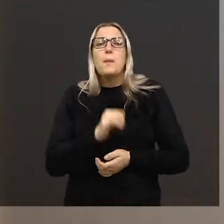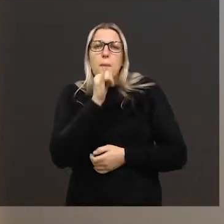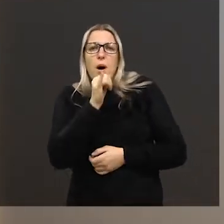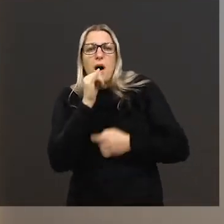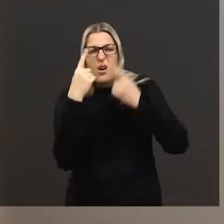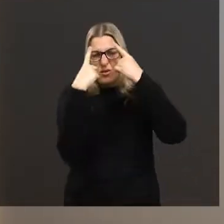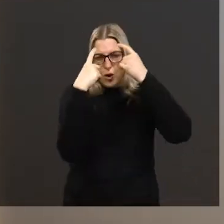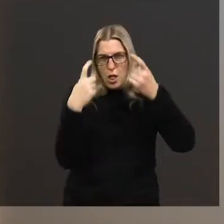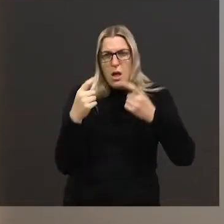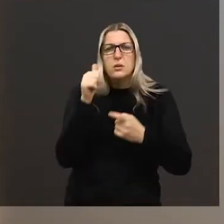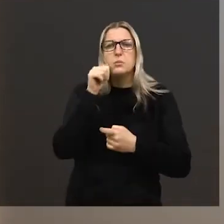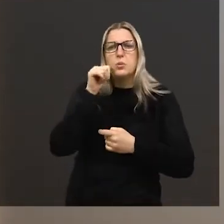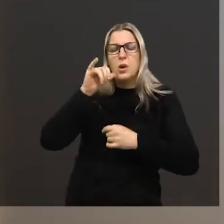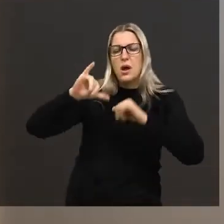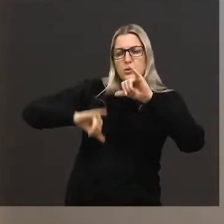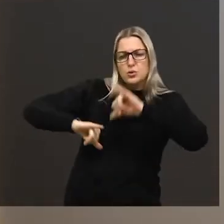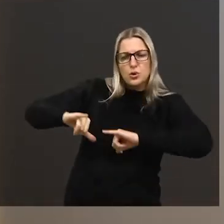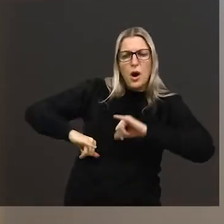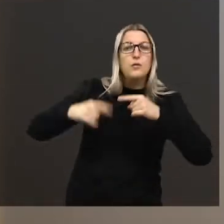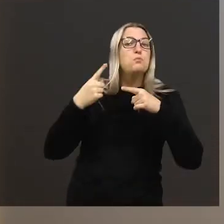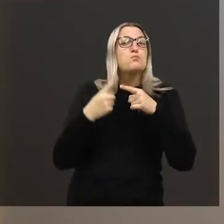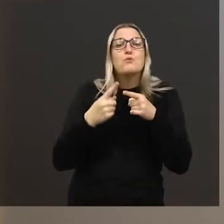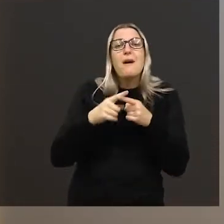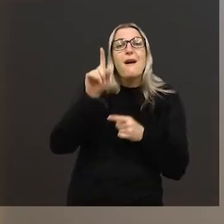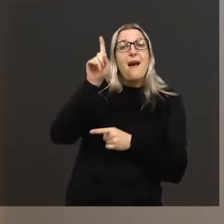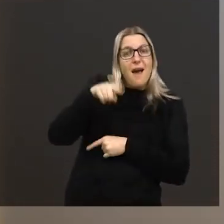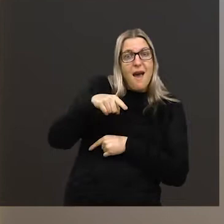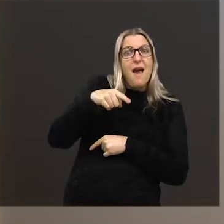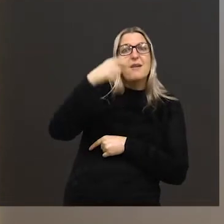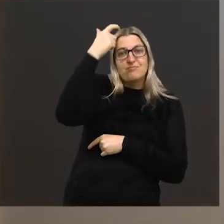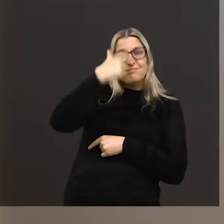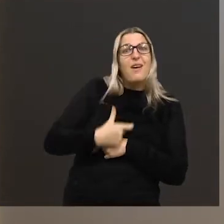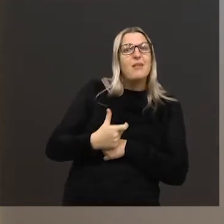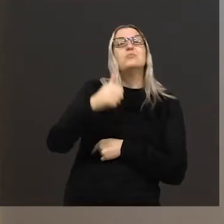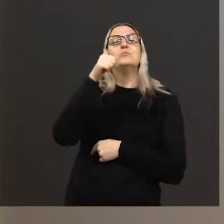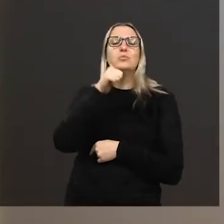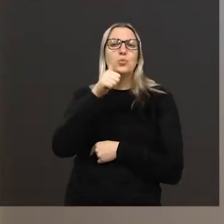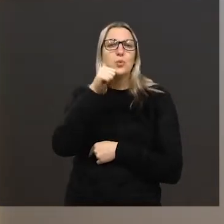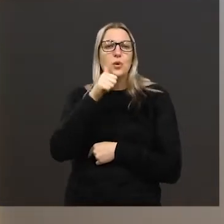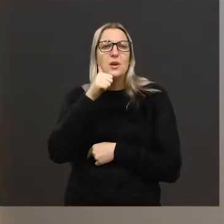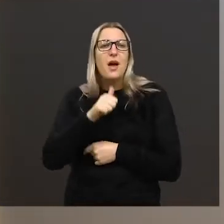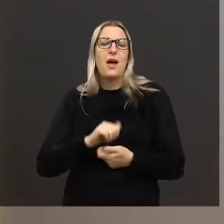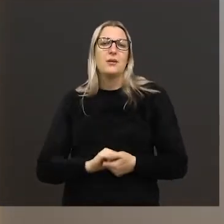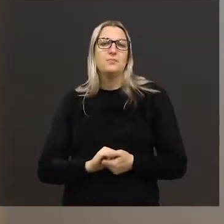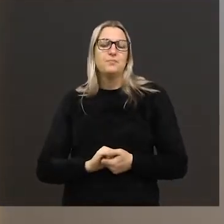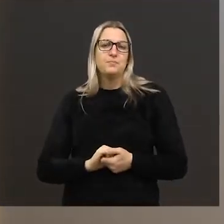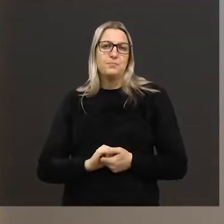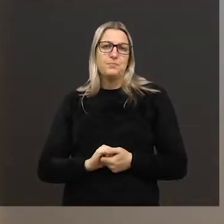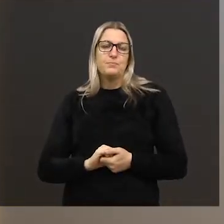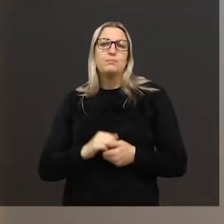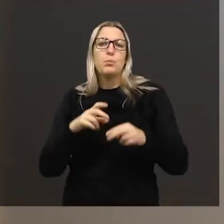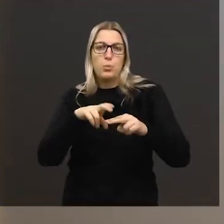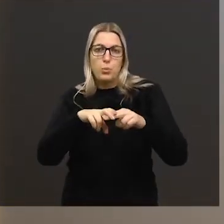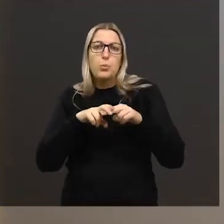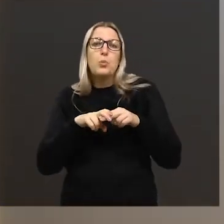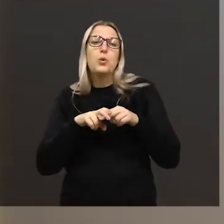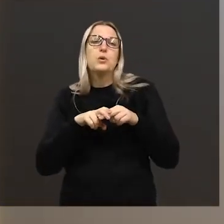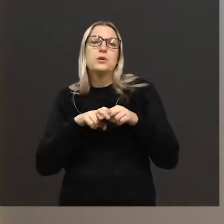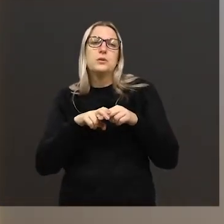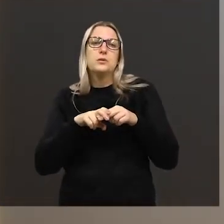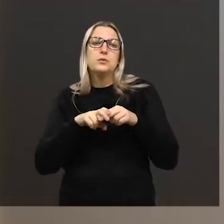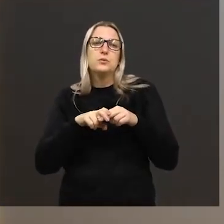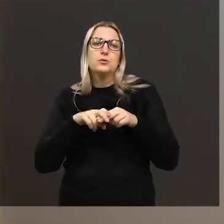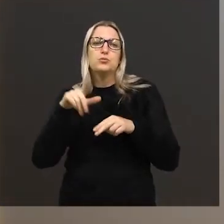Ou seja, aquela violência que a mulher sofre pelo simples fato de ser mulher. A sua condição de mulher é que